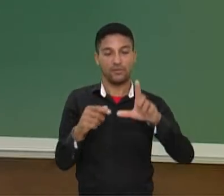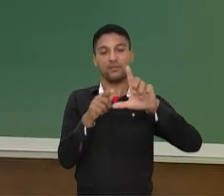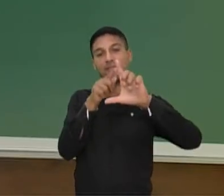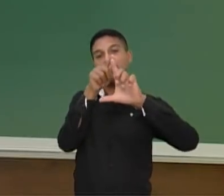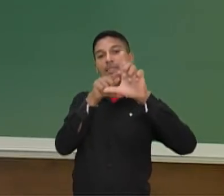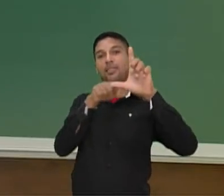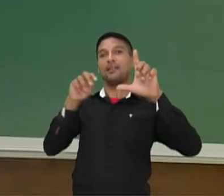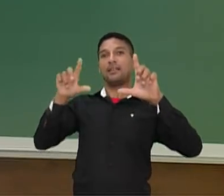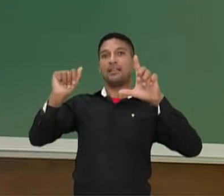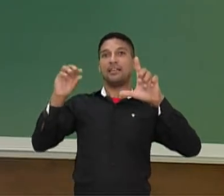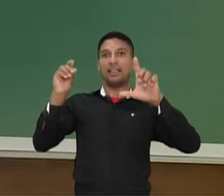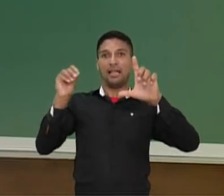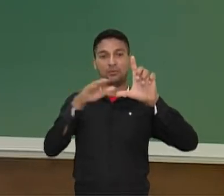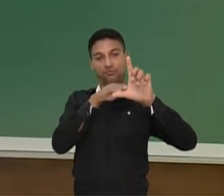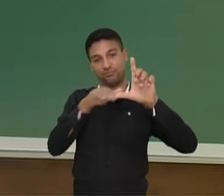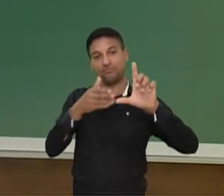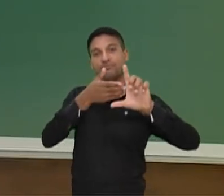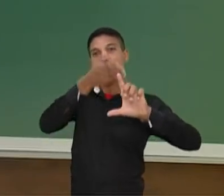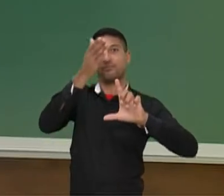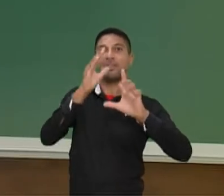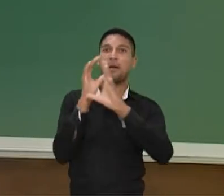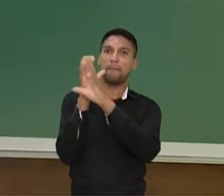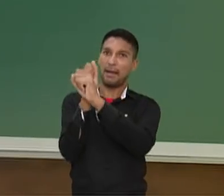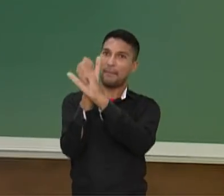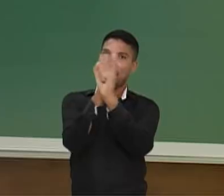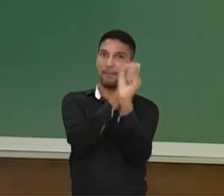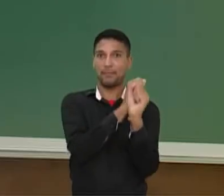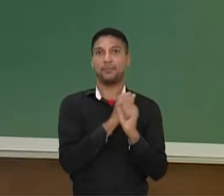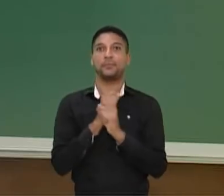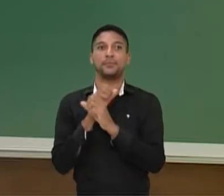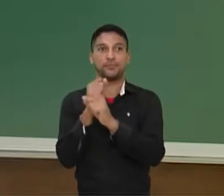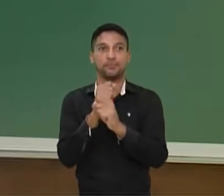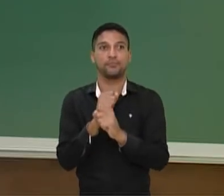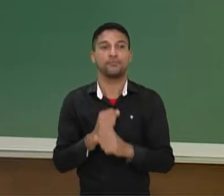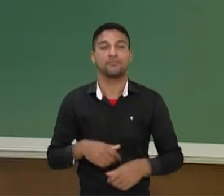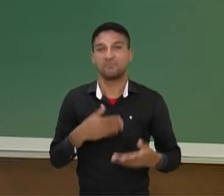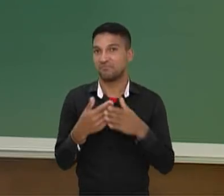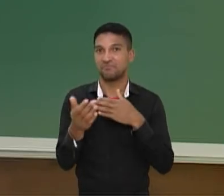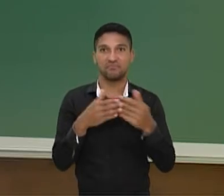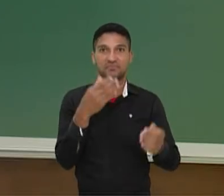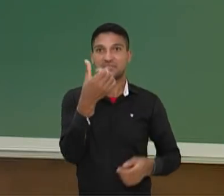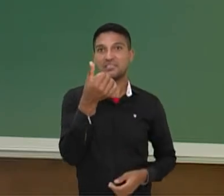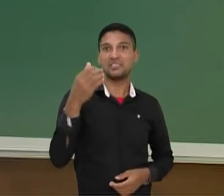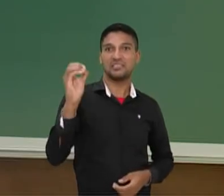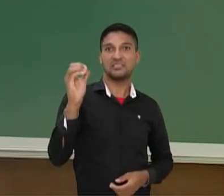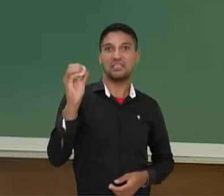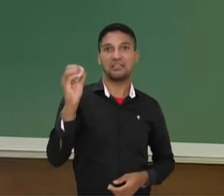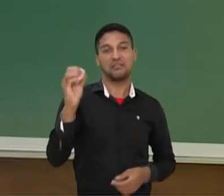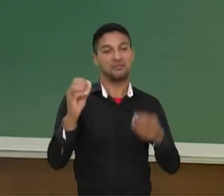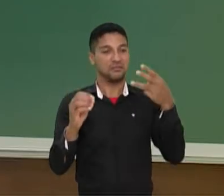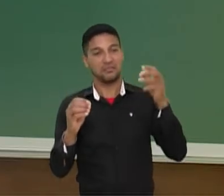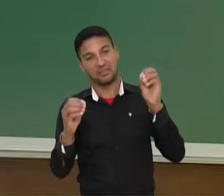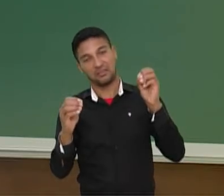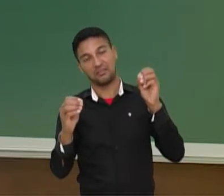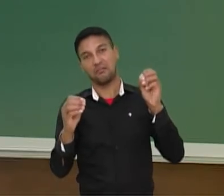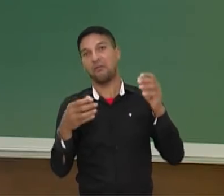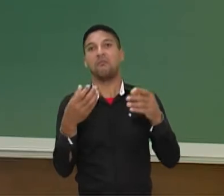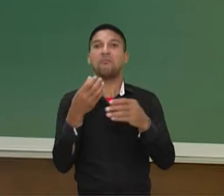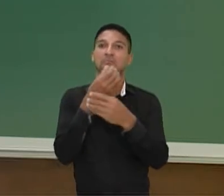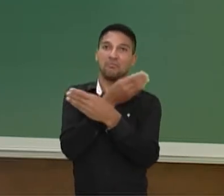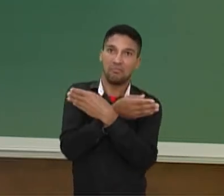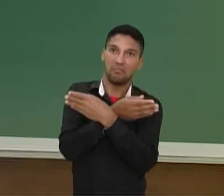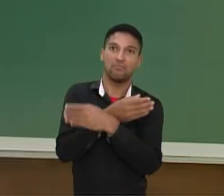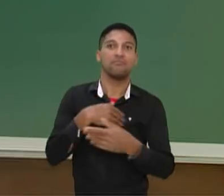60, na ordem que você quiser, né? Eu comecei falando 60 e escrevi o 30, tanto faz. 30 mais 50